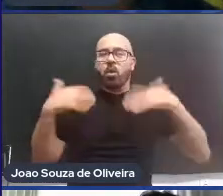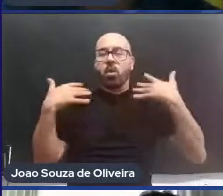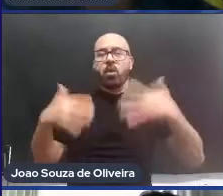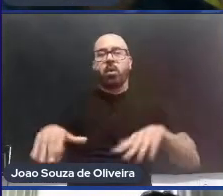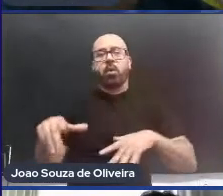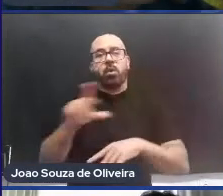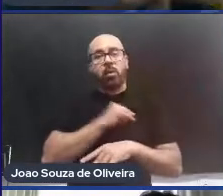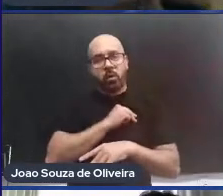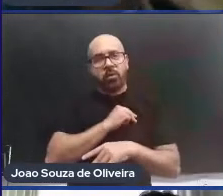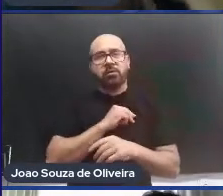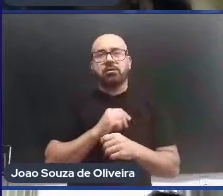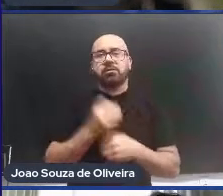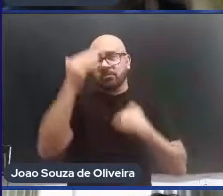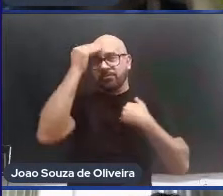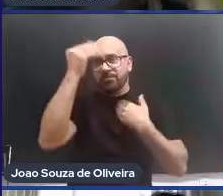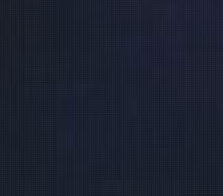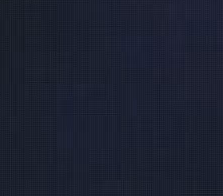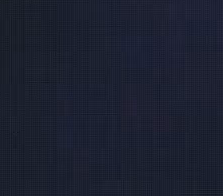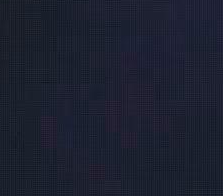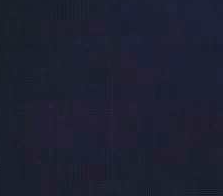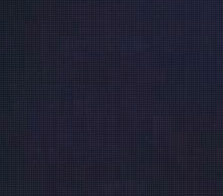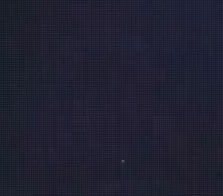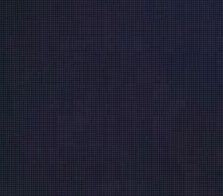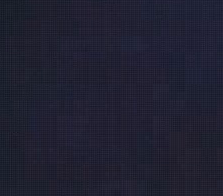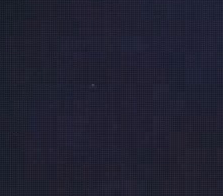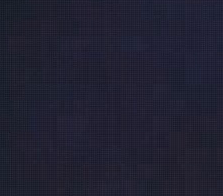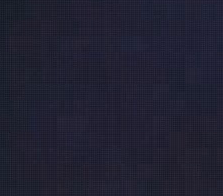muito grande muito obrigado a